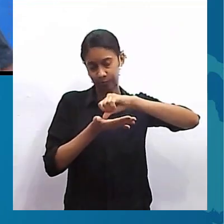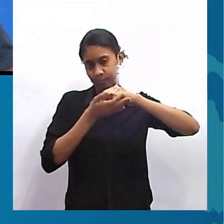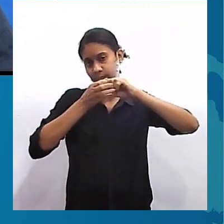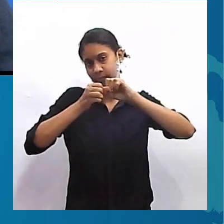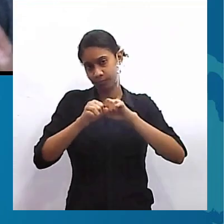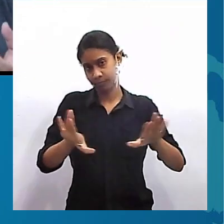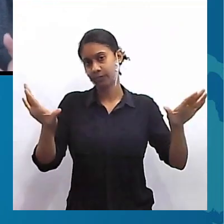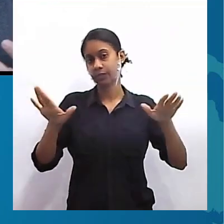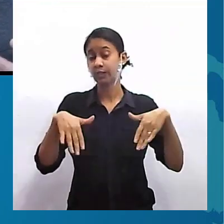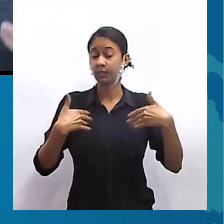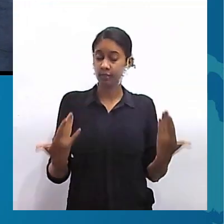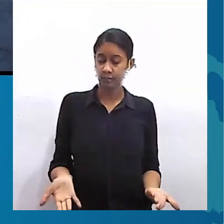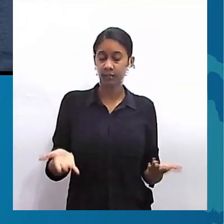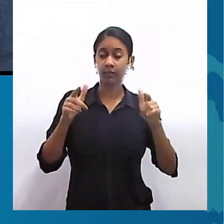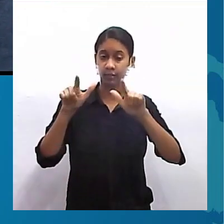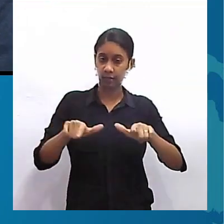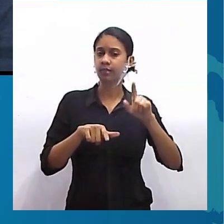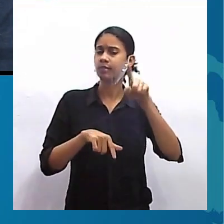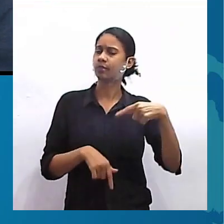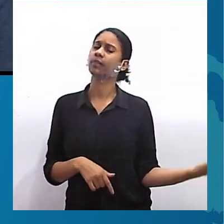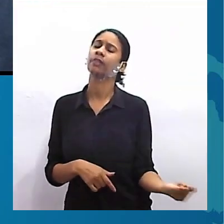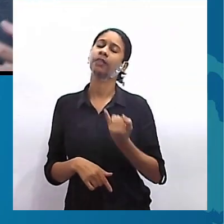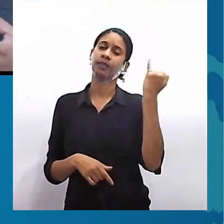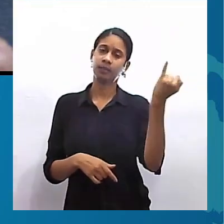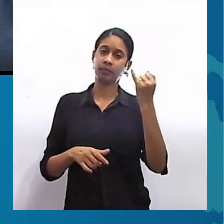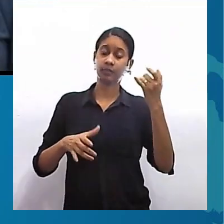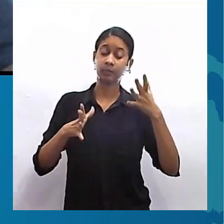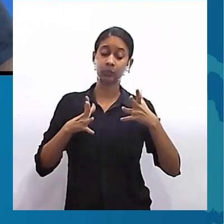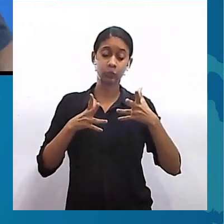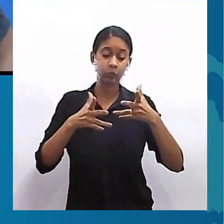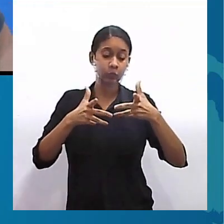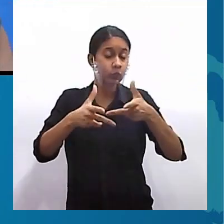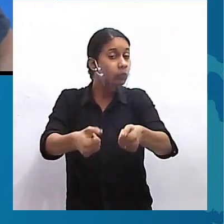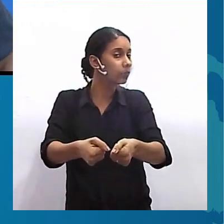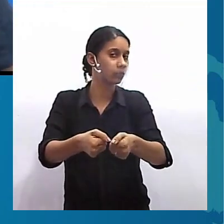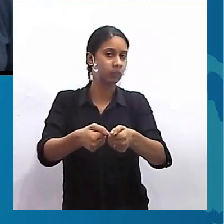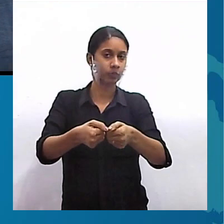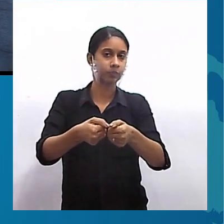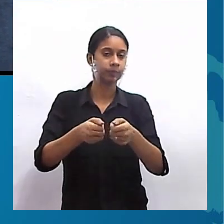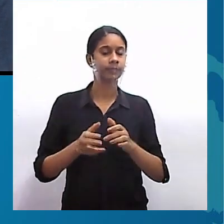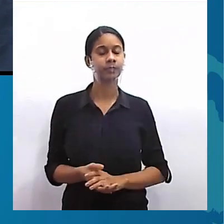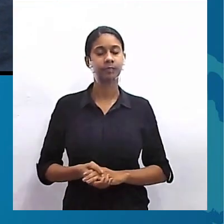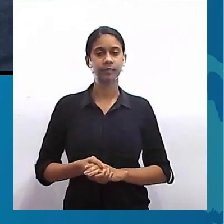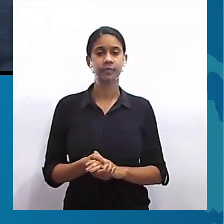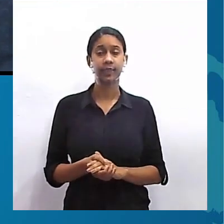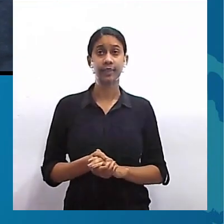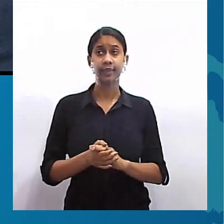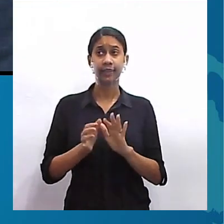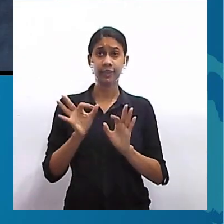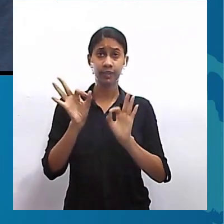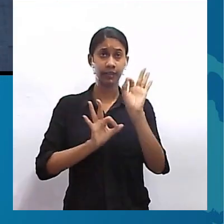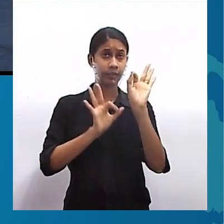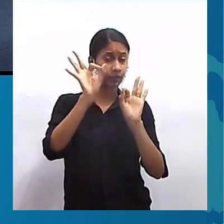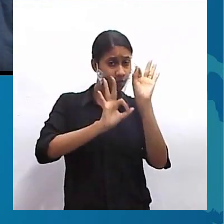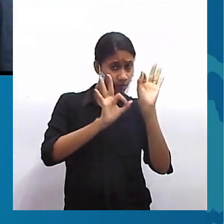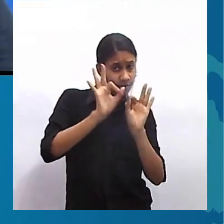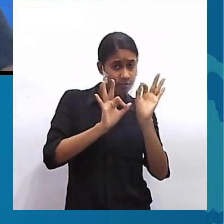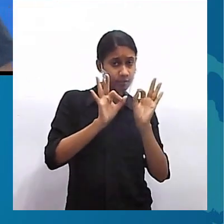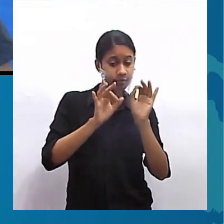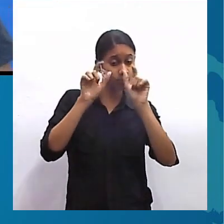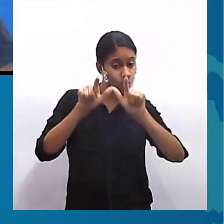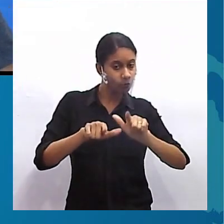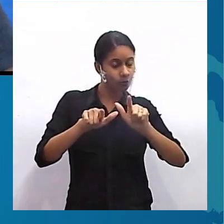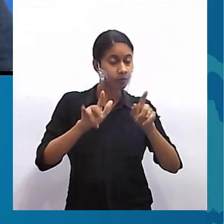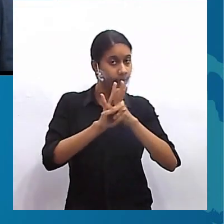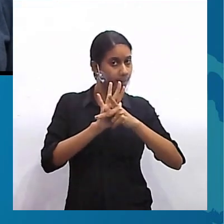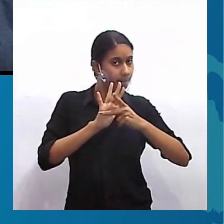ela é muito importante para todo CD. Já a infraestrutura estará associada diretamente com